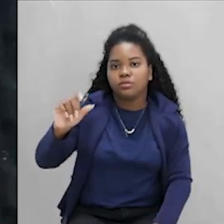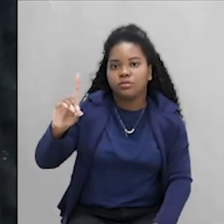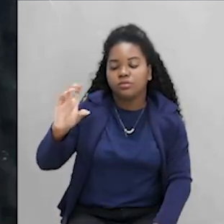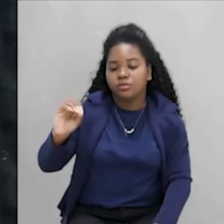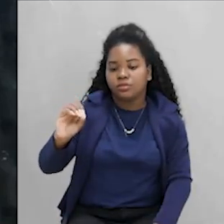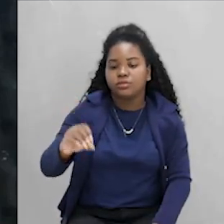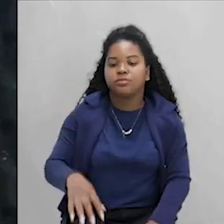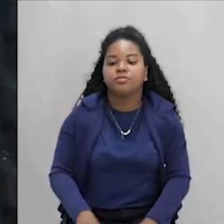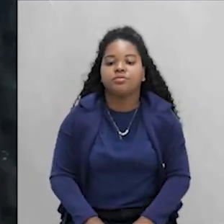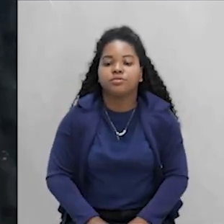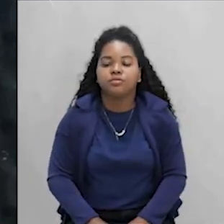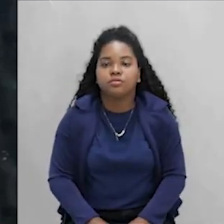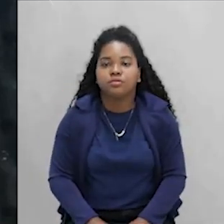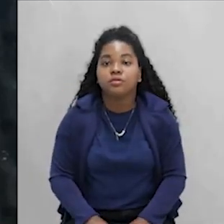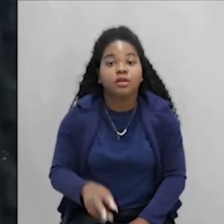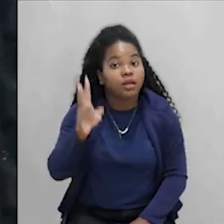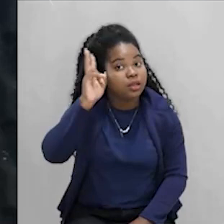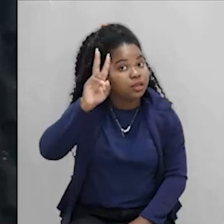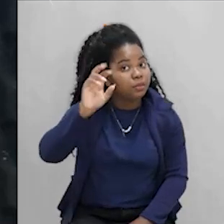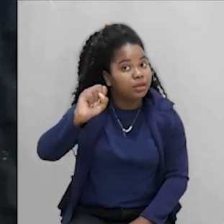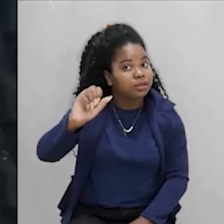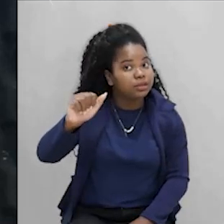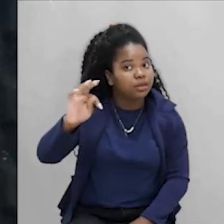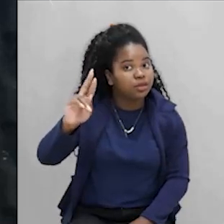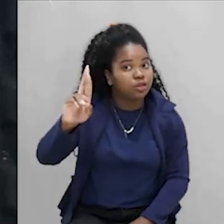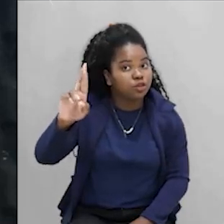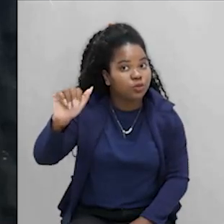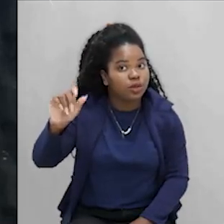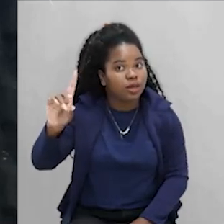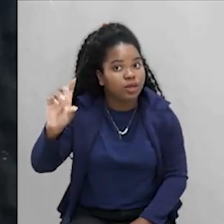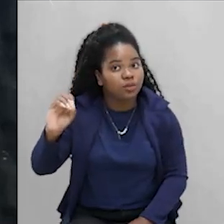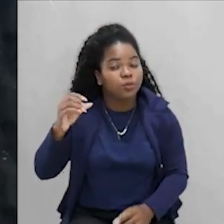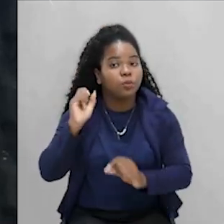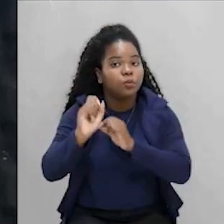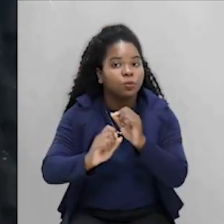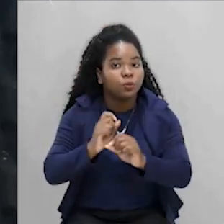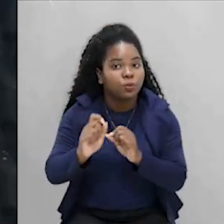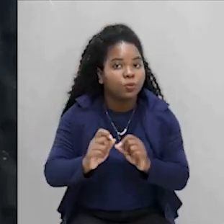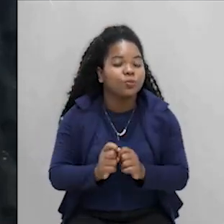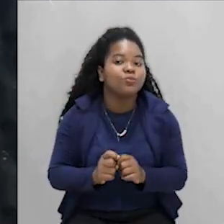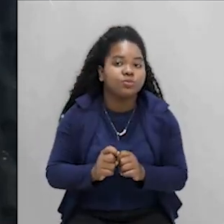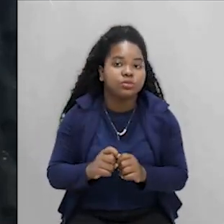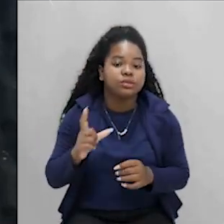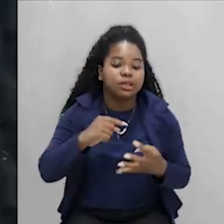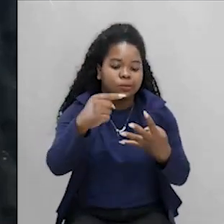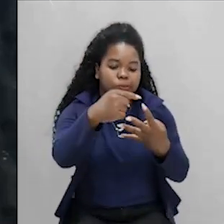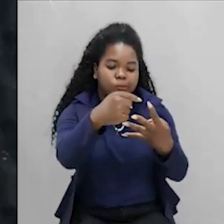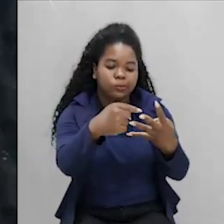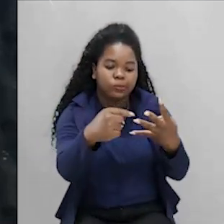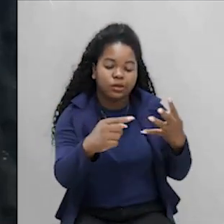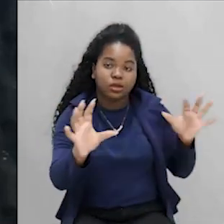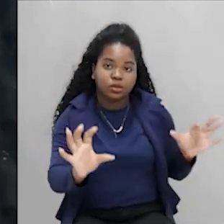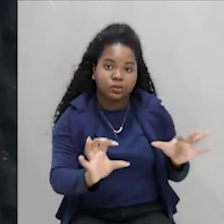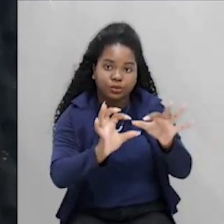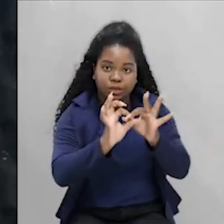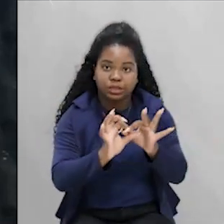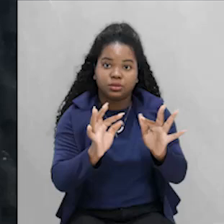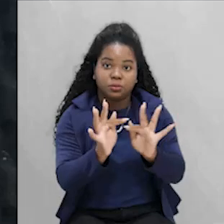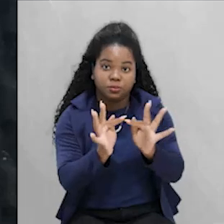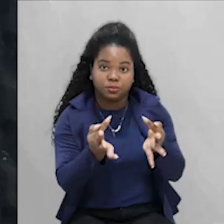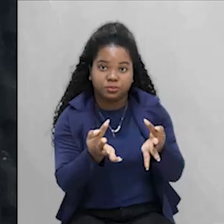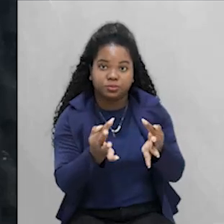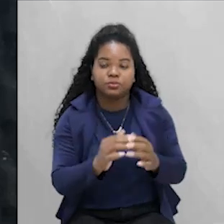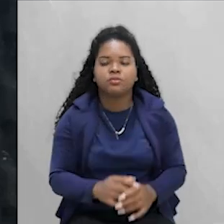turminha carbono saturado tô lembrados carbonos saturado é o carbono que apresenta quatro ligações simples certo